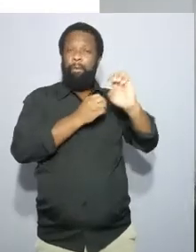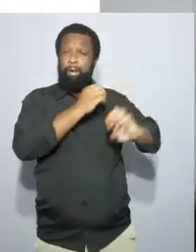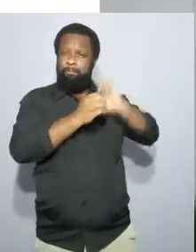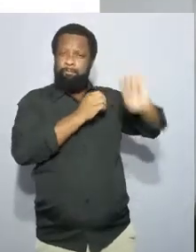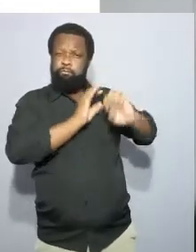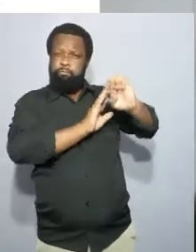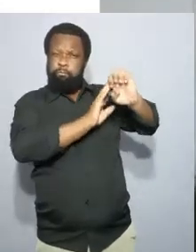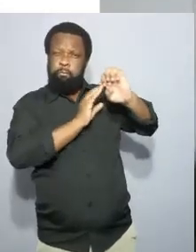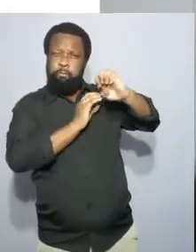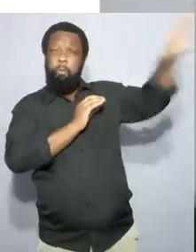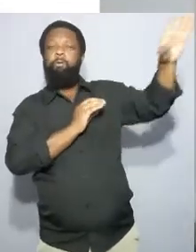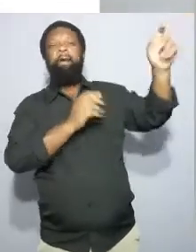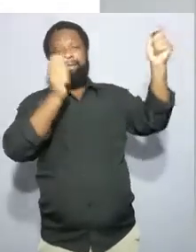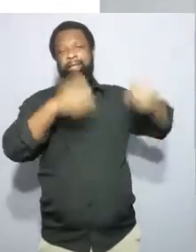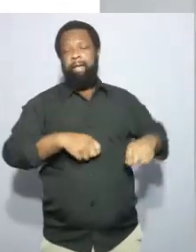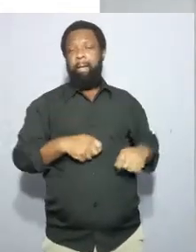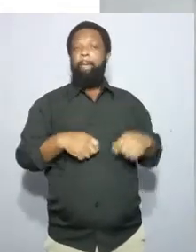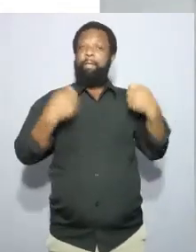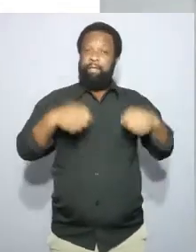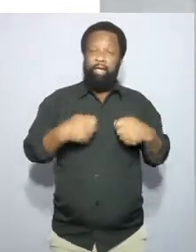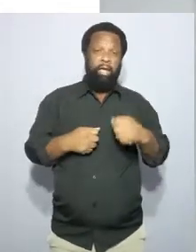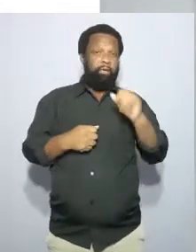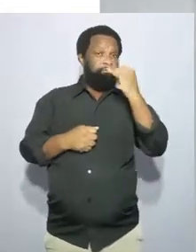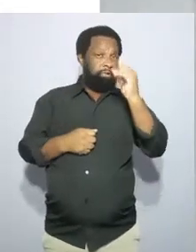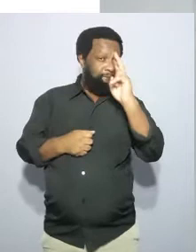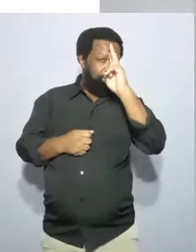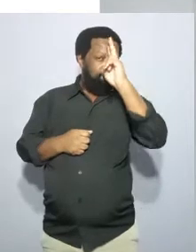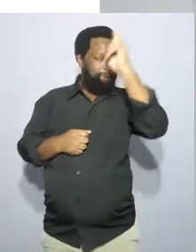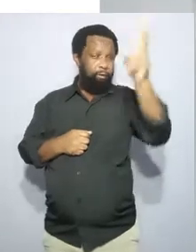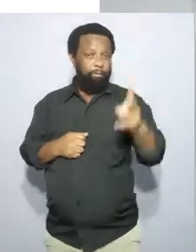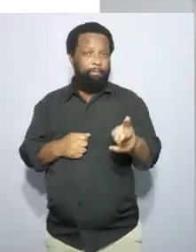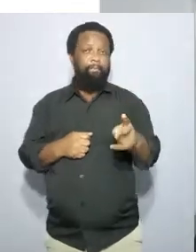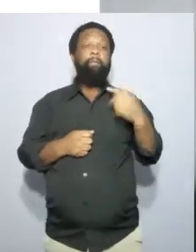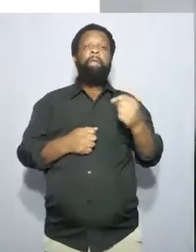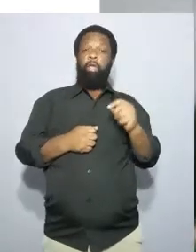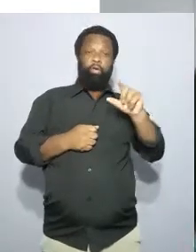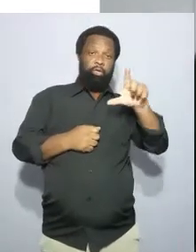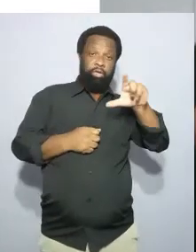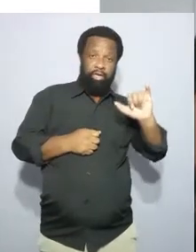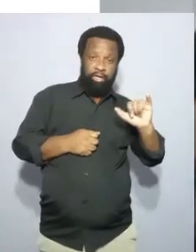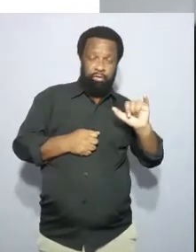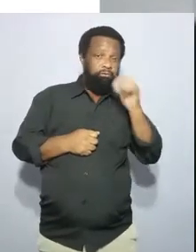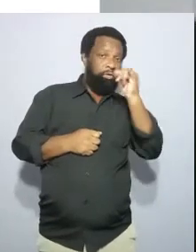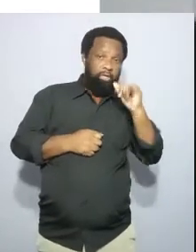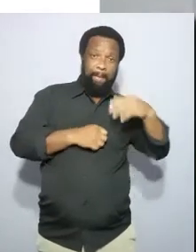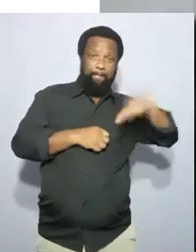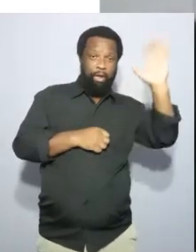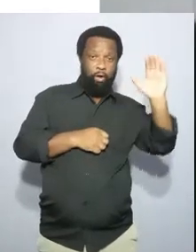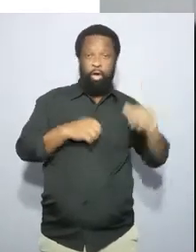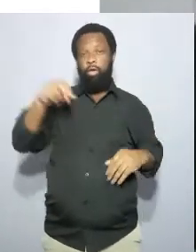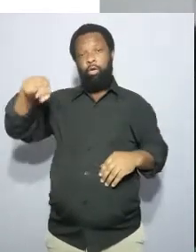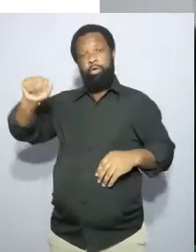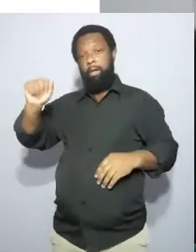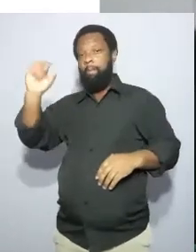retirado. Então, a energia de higienização do lítio é maior do que a do sódio, tudo bem? Como